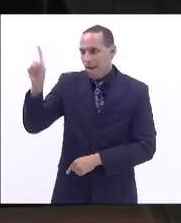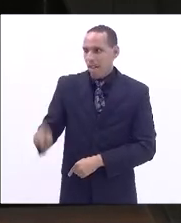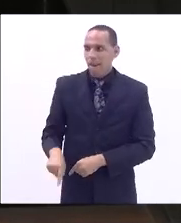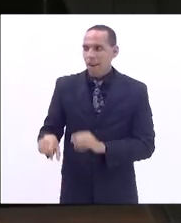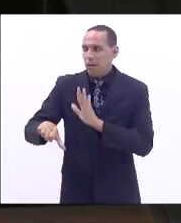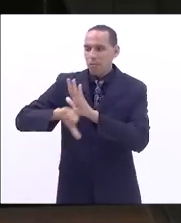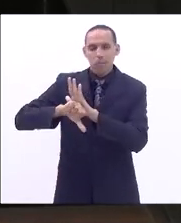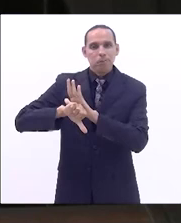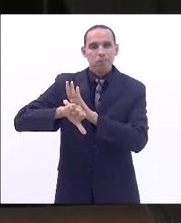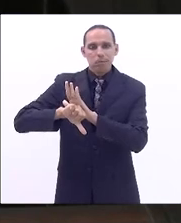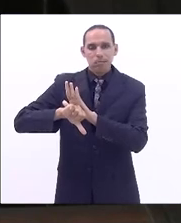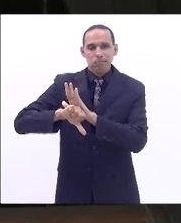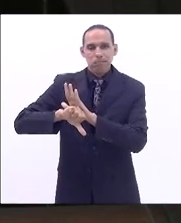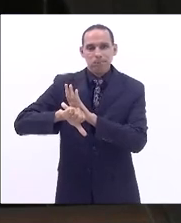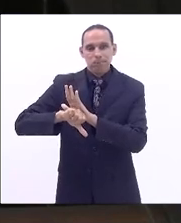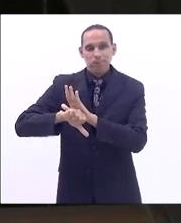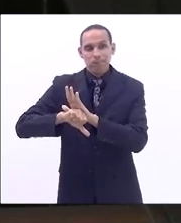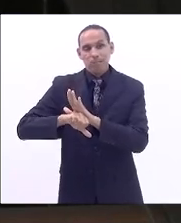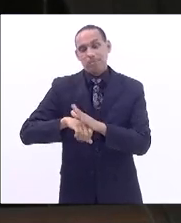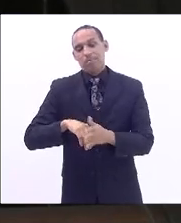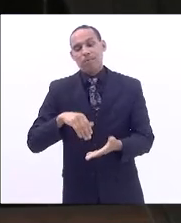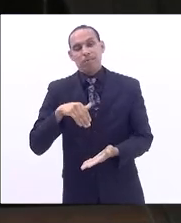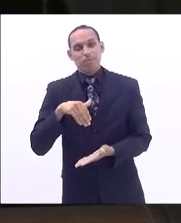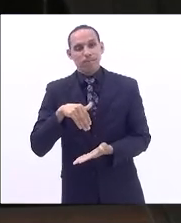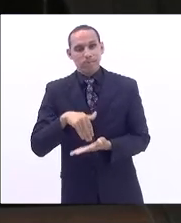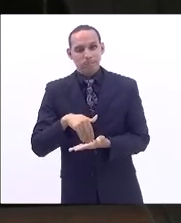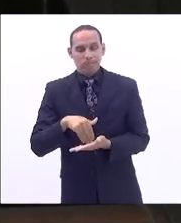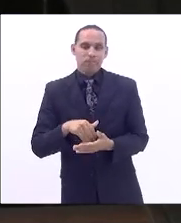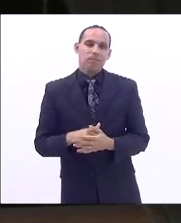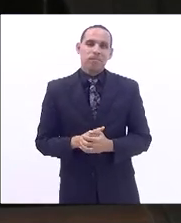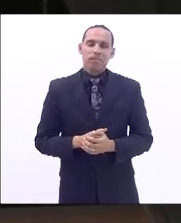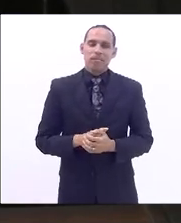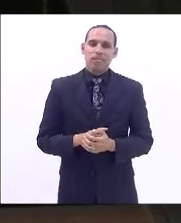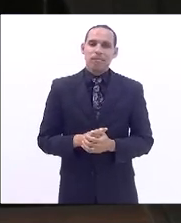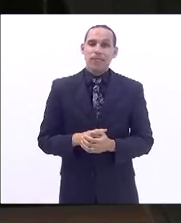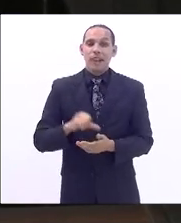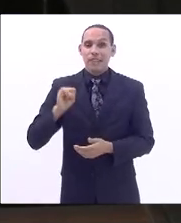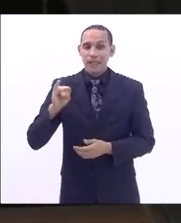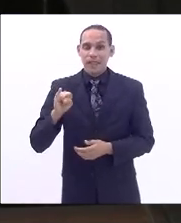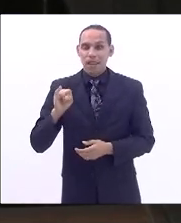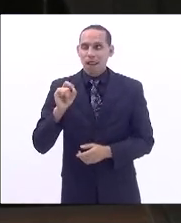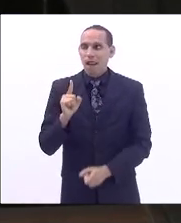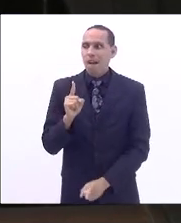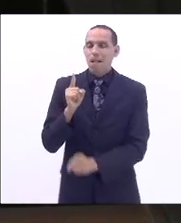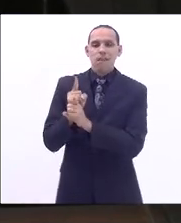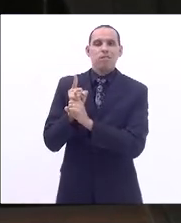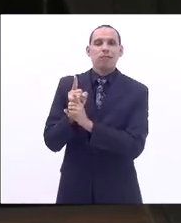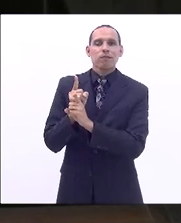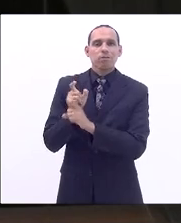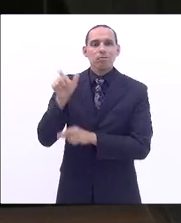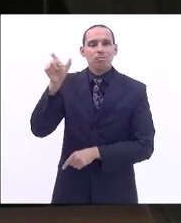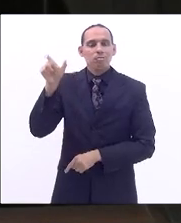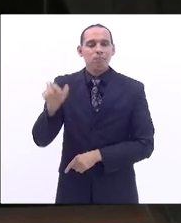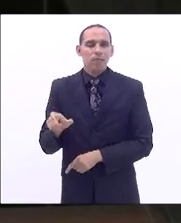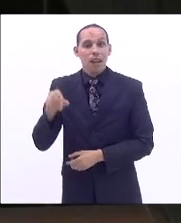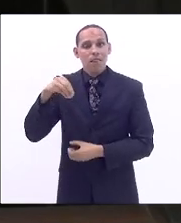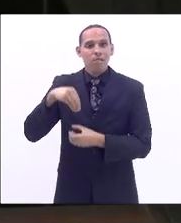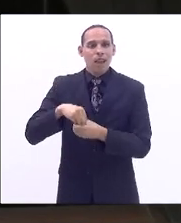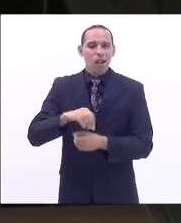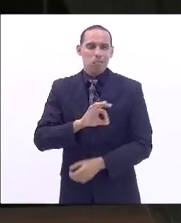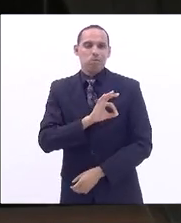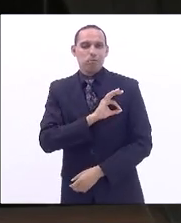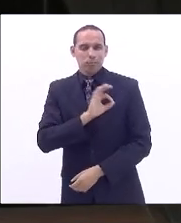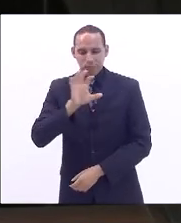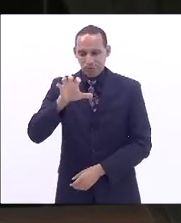daquele Gueto e Finalmente né Sempre que o reconhecimento foi feito em sede policial não